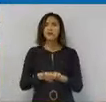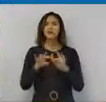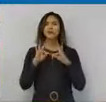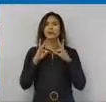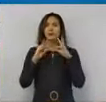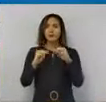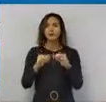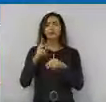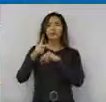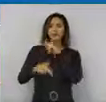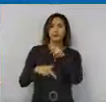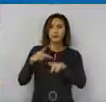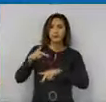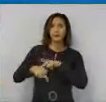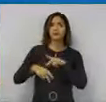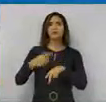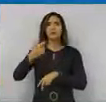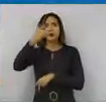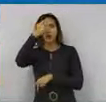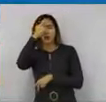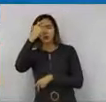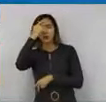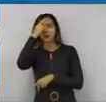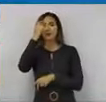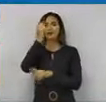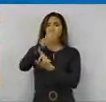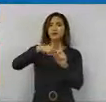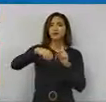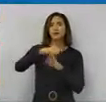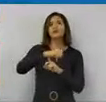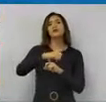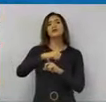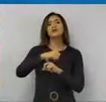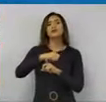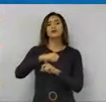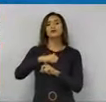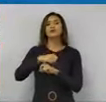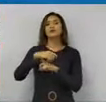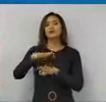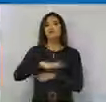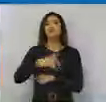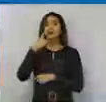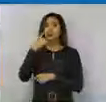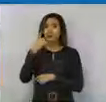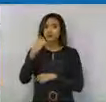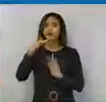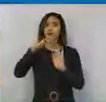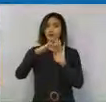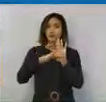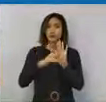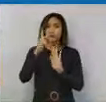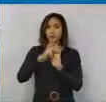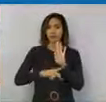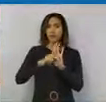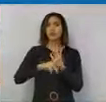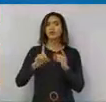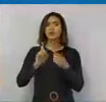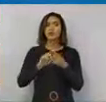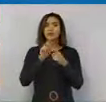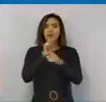a população, com os clientes, com a sociedade, com as partes interessadas pelo projeto. Também um